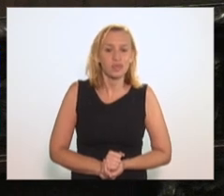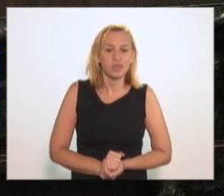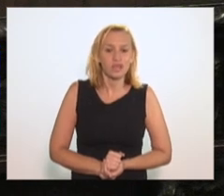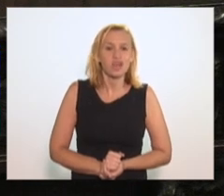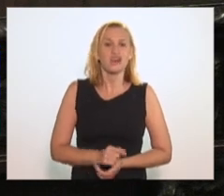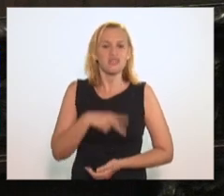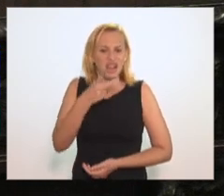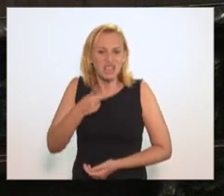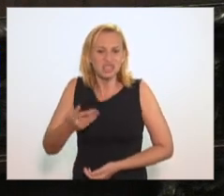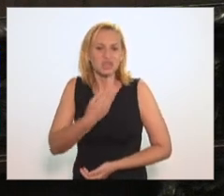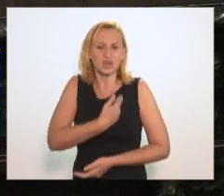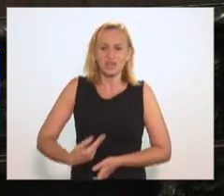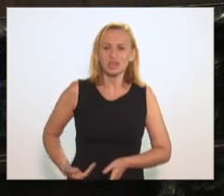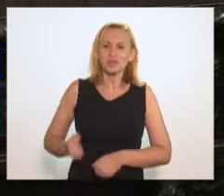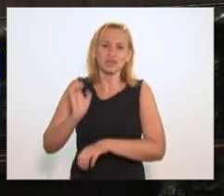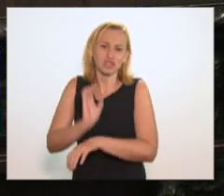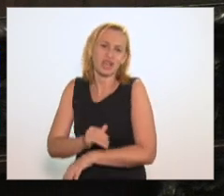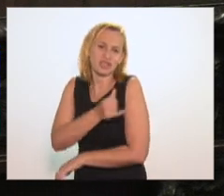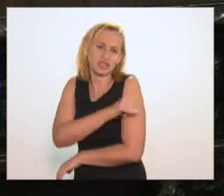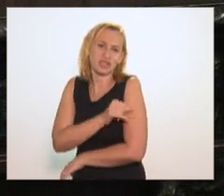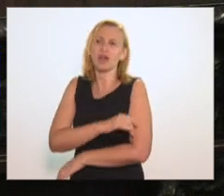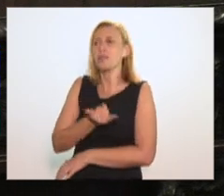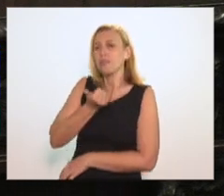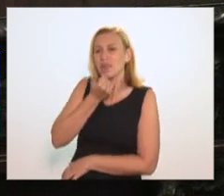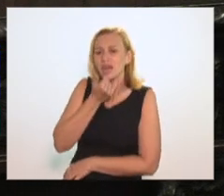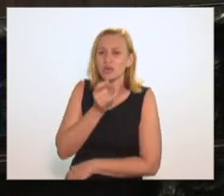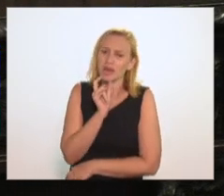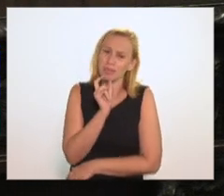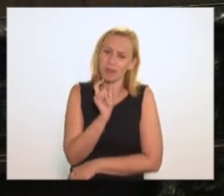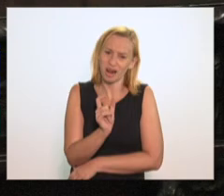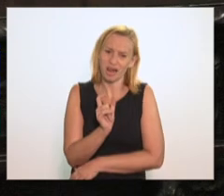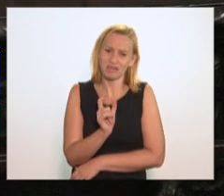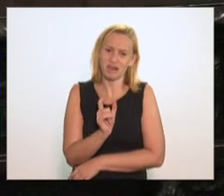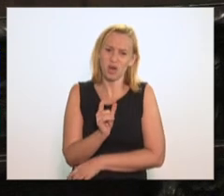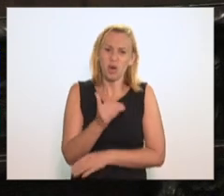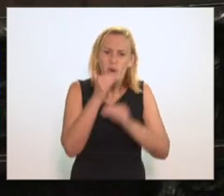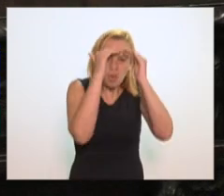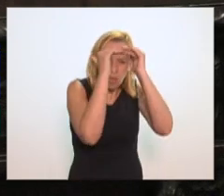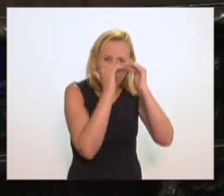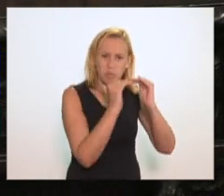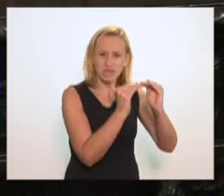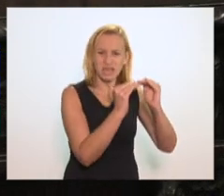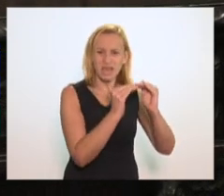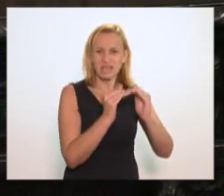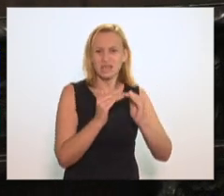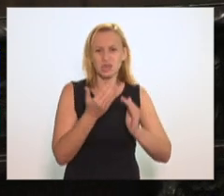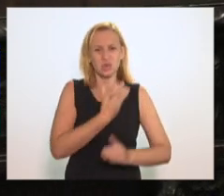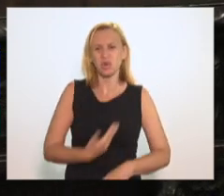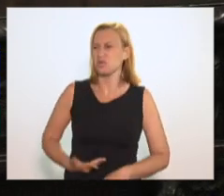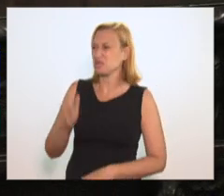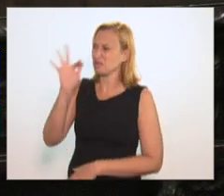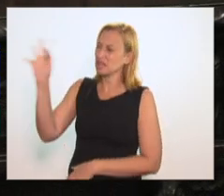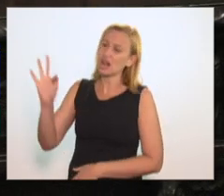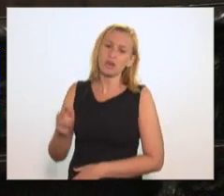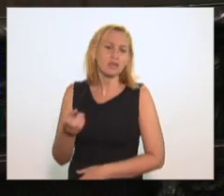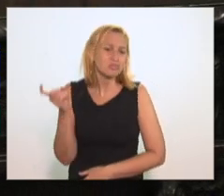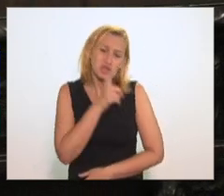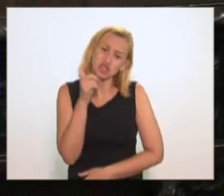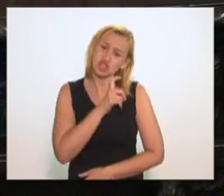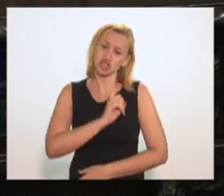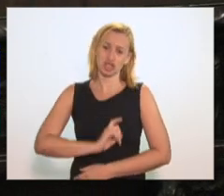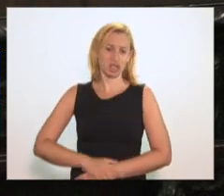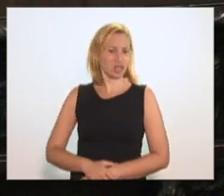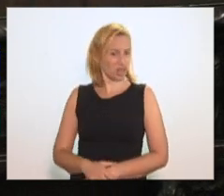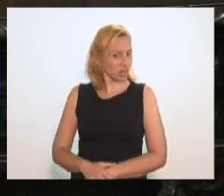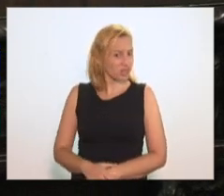que o governador do estado do Rio de Janeiro e me perdoem a palavra obedece o governo federal isso não é verdade se